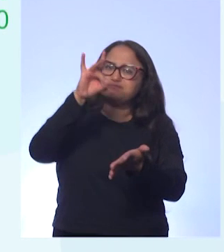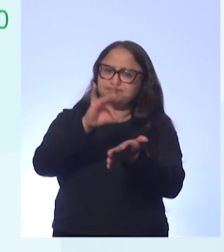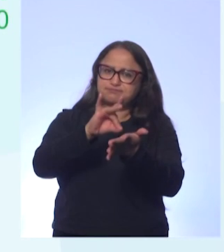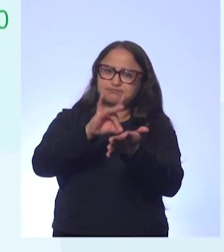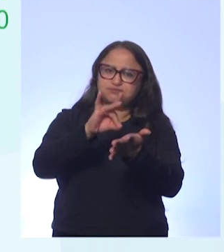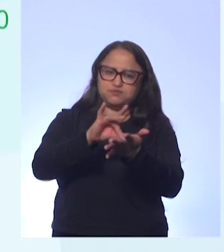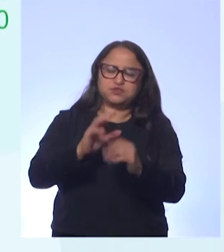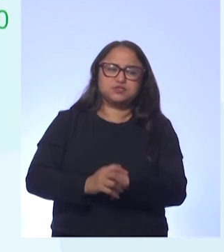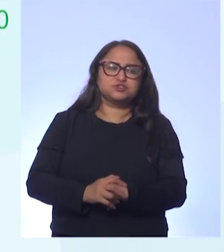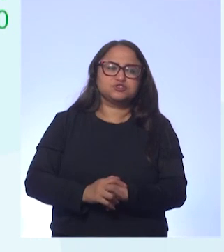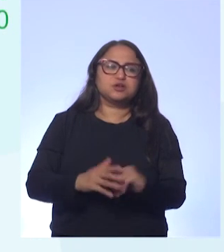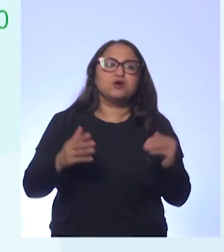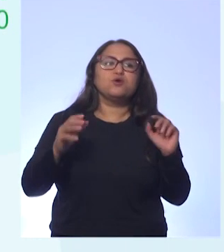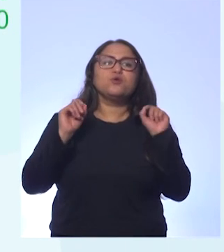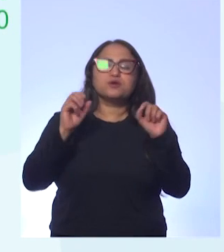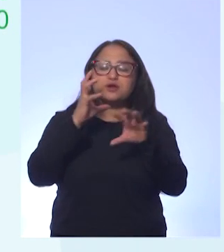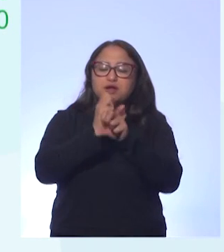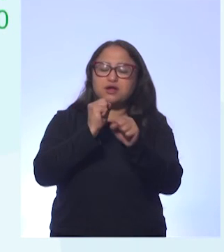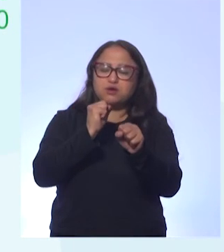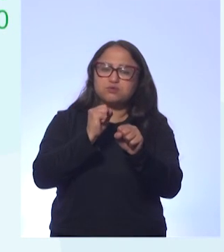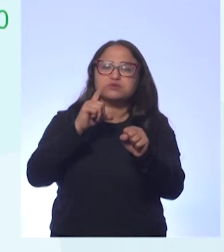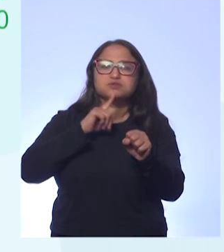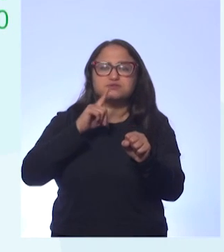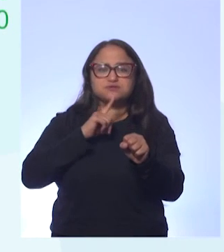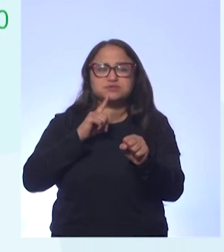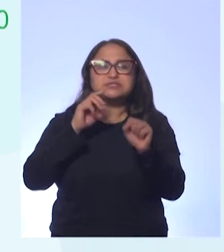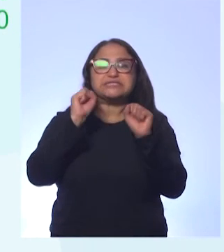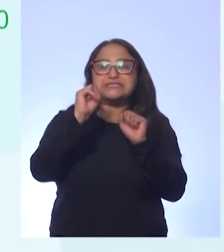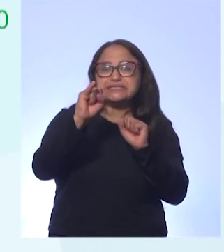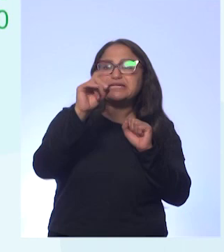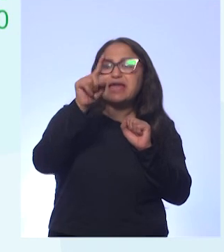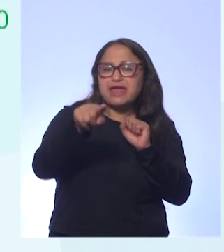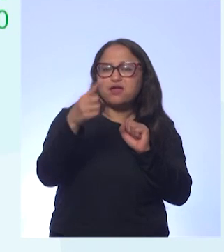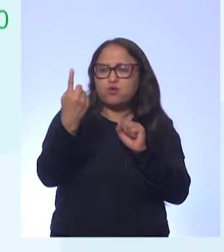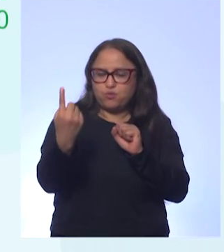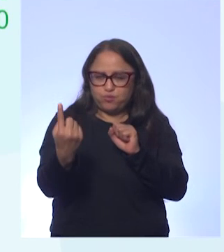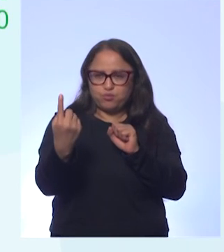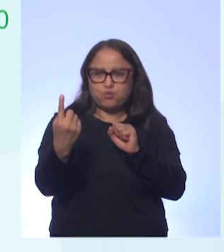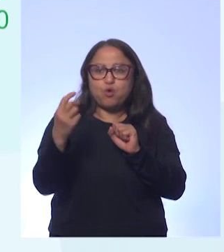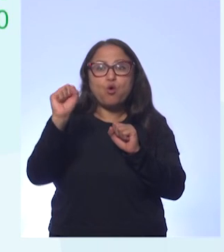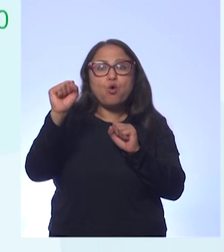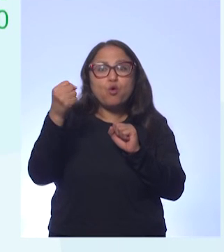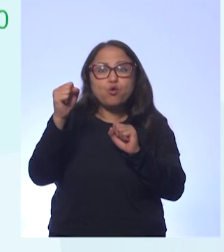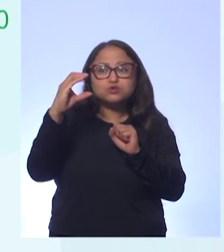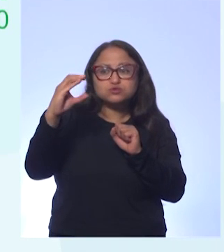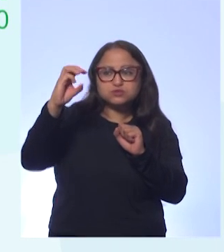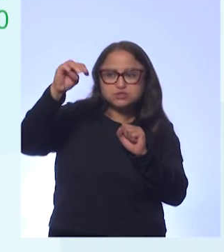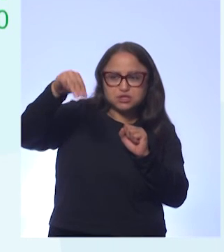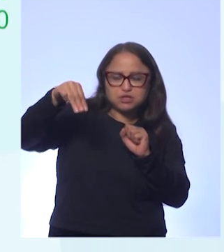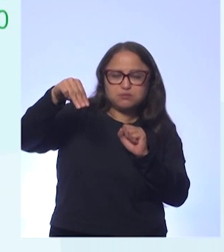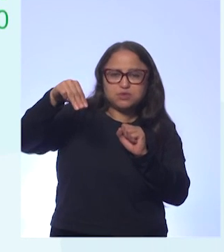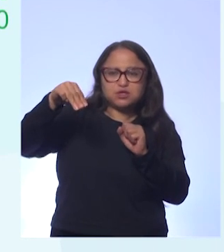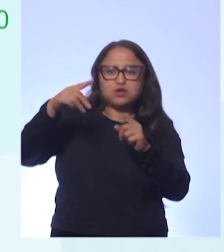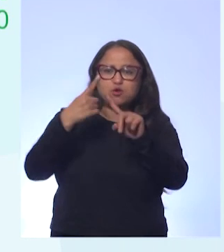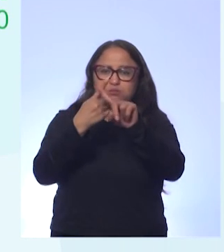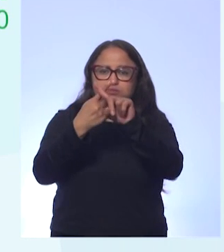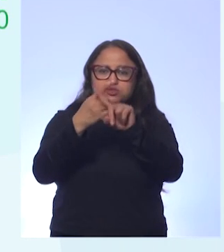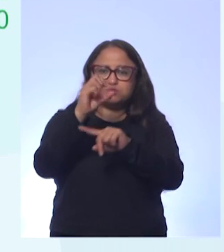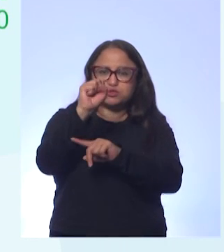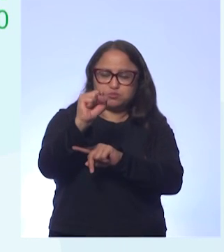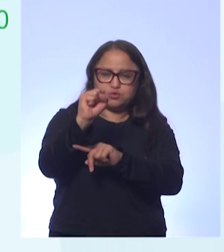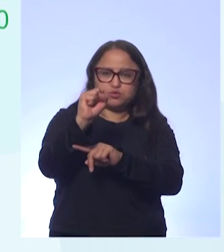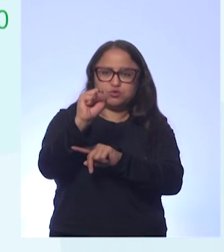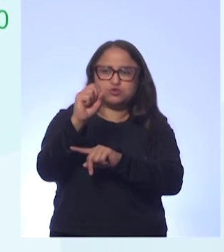a continha que eu fiz, se é 1 no mapa e eu quero saber quanto que vale 8 centímetros, eu multipliquei por 8,